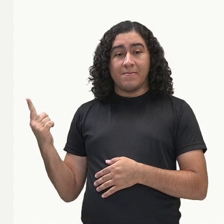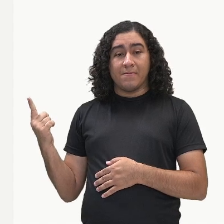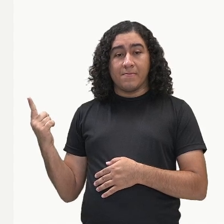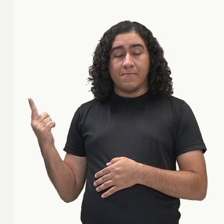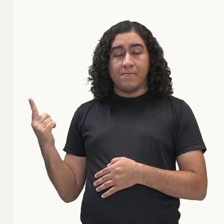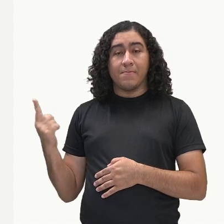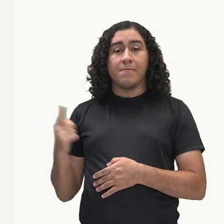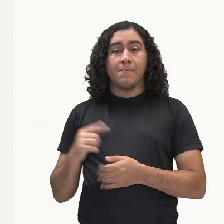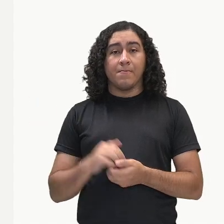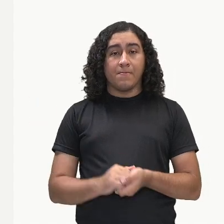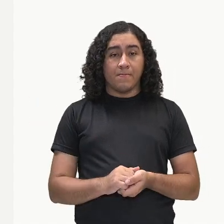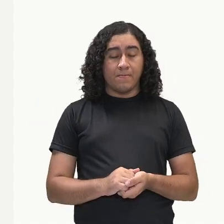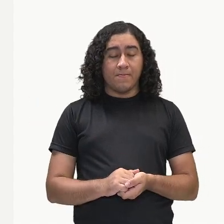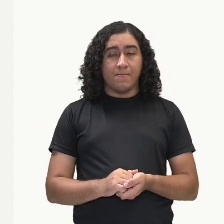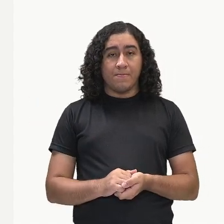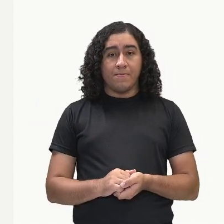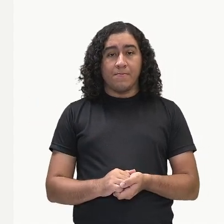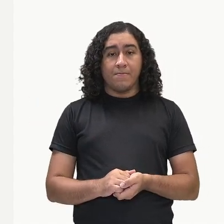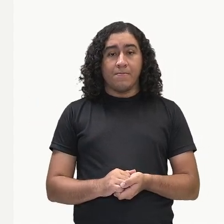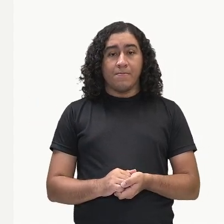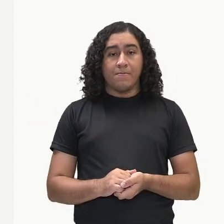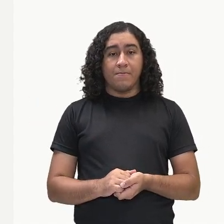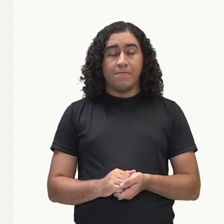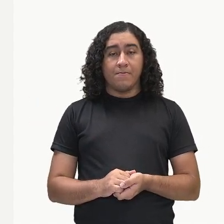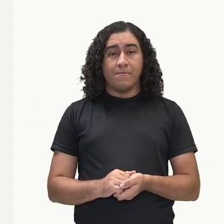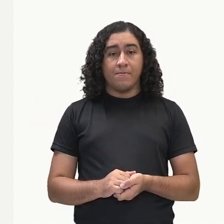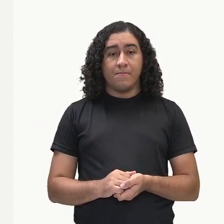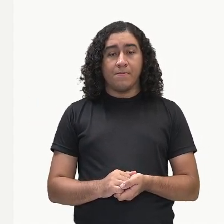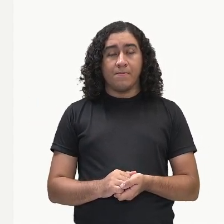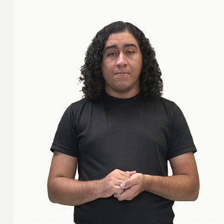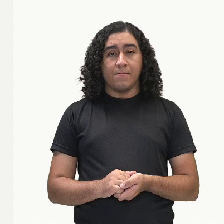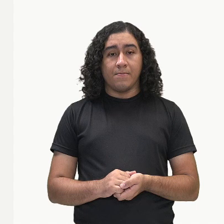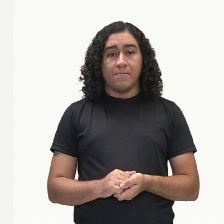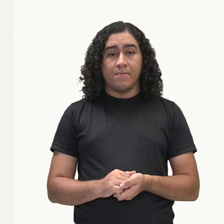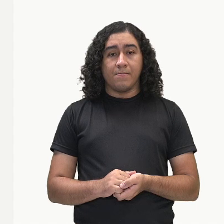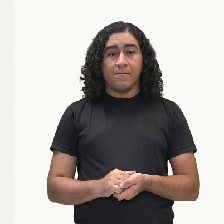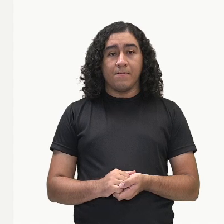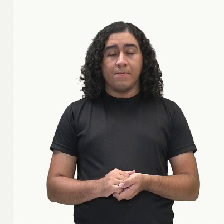aren't. They aren't longshoremen.